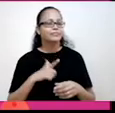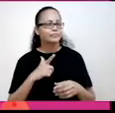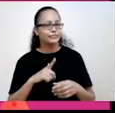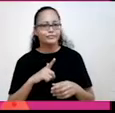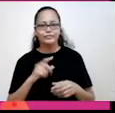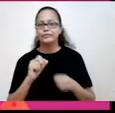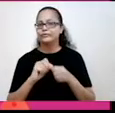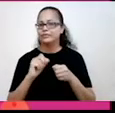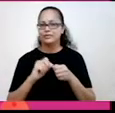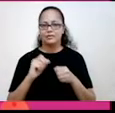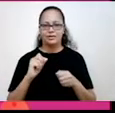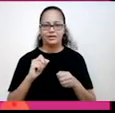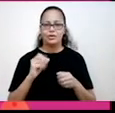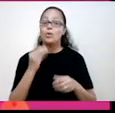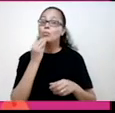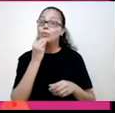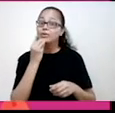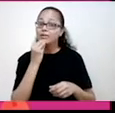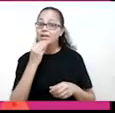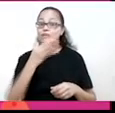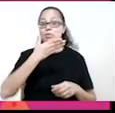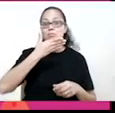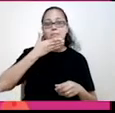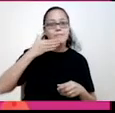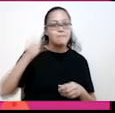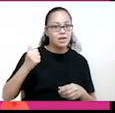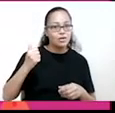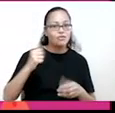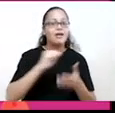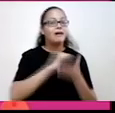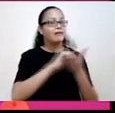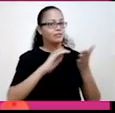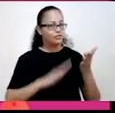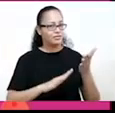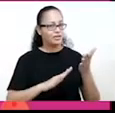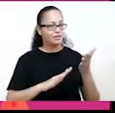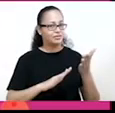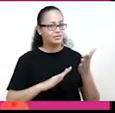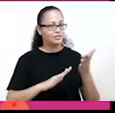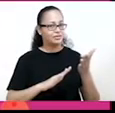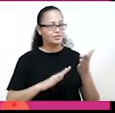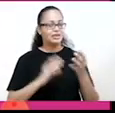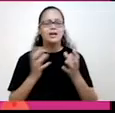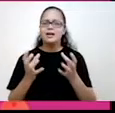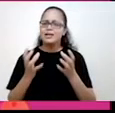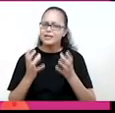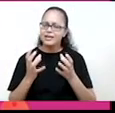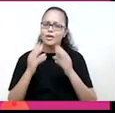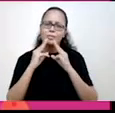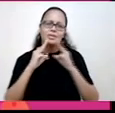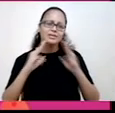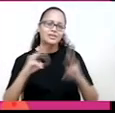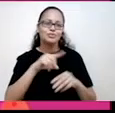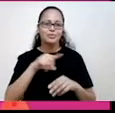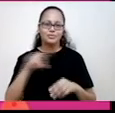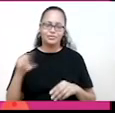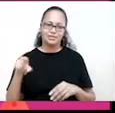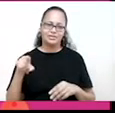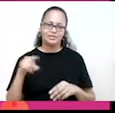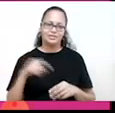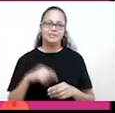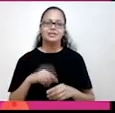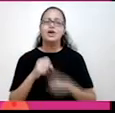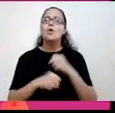uma oportunidade aí, né, de estar melhorando o desempenho aí nas atividades. Quero passar uma mensagem para vocês, né, de